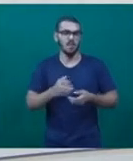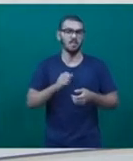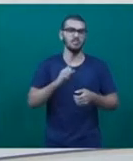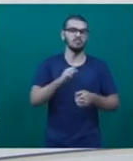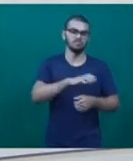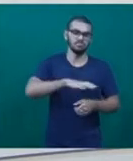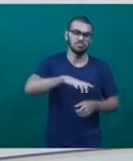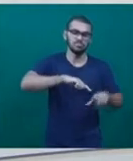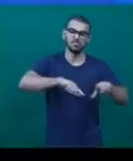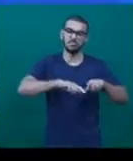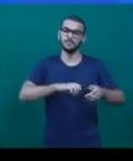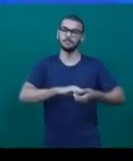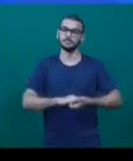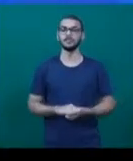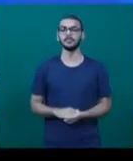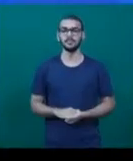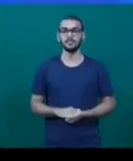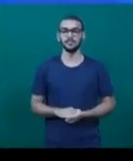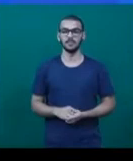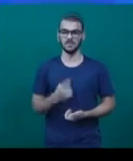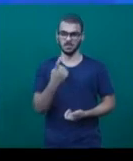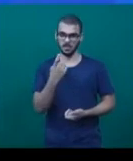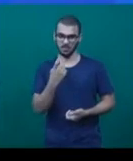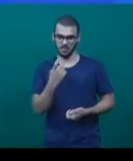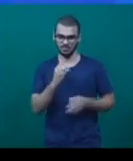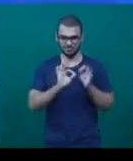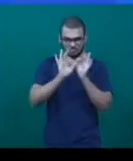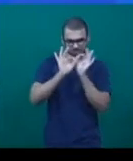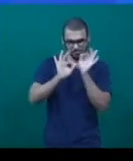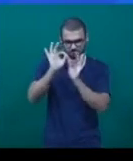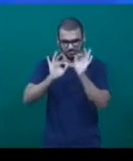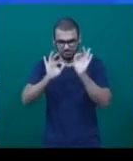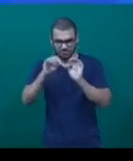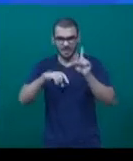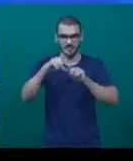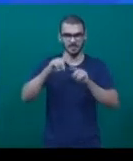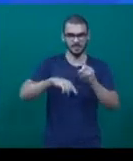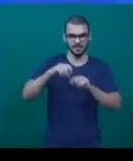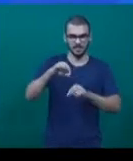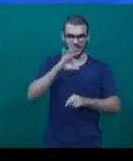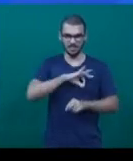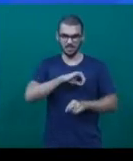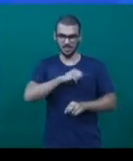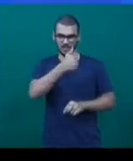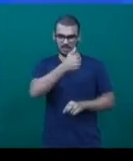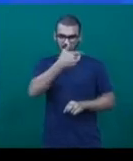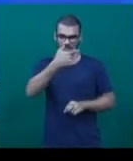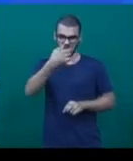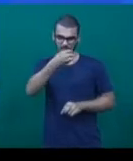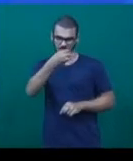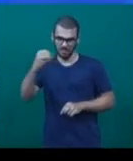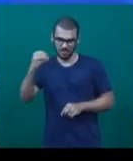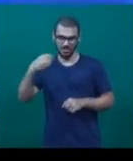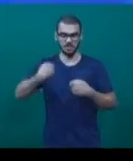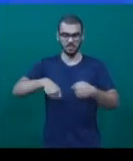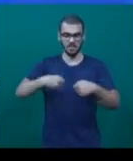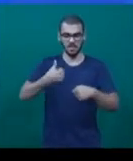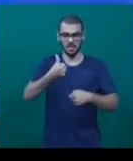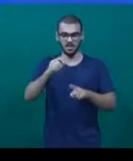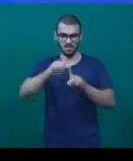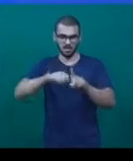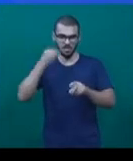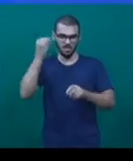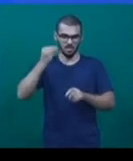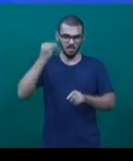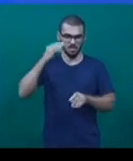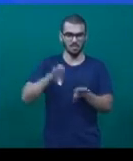quadro Mercado de Trabalho. Uma vaga para projetista de imóveis. O salário é de R$ 1.200, é necessário ter